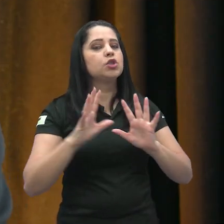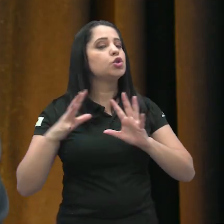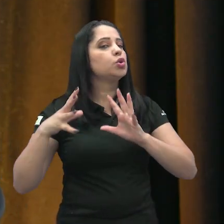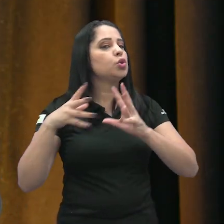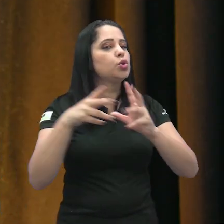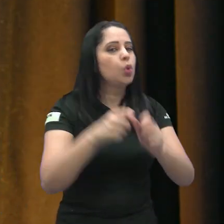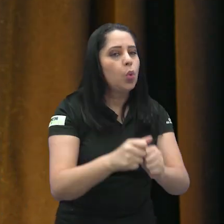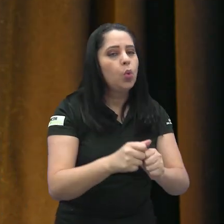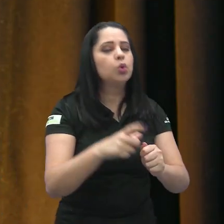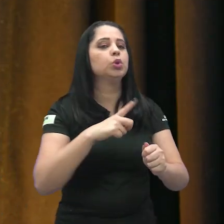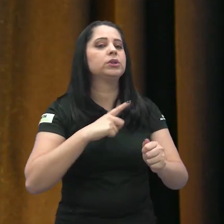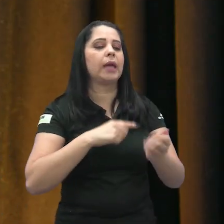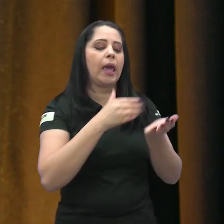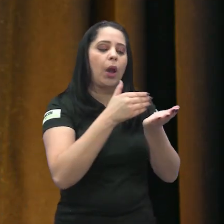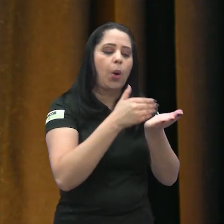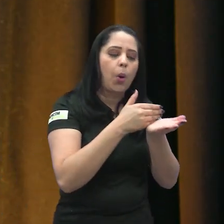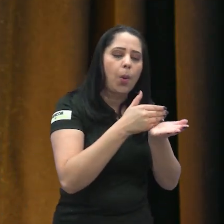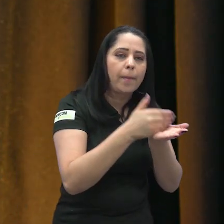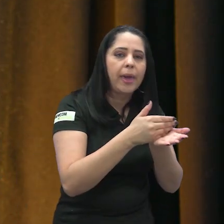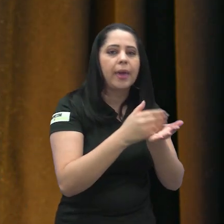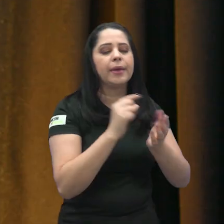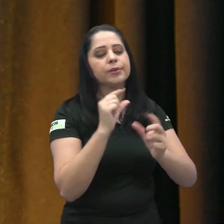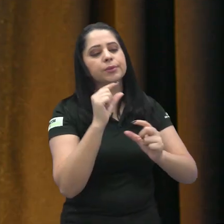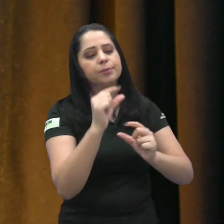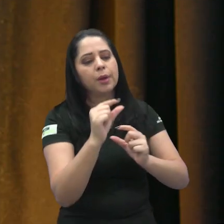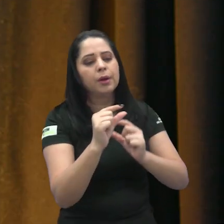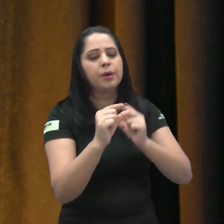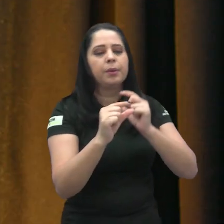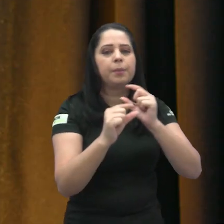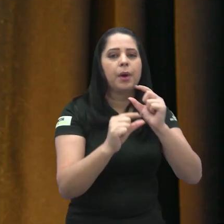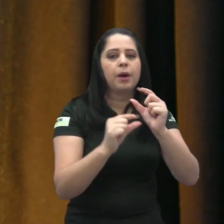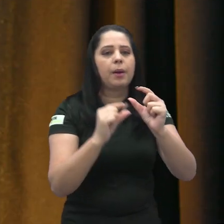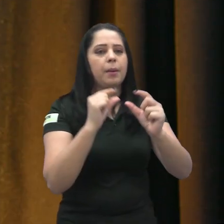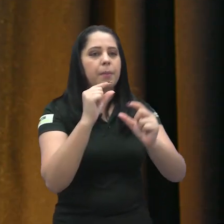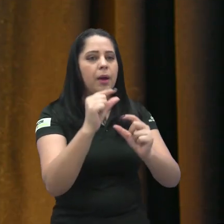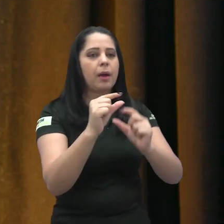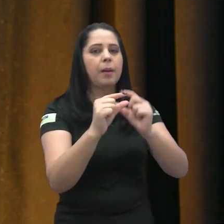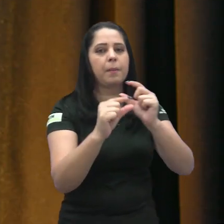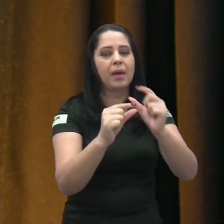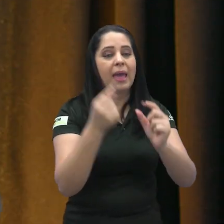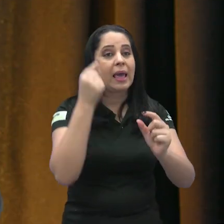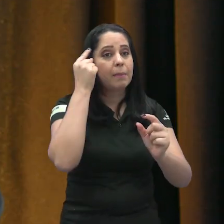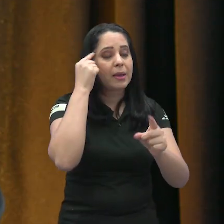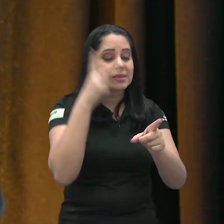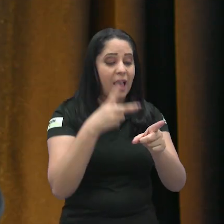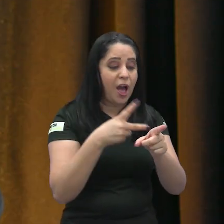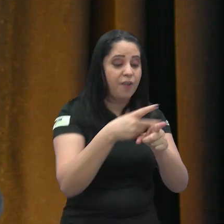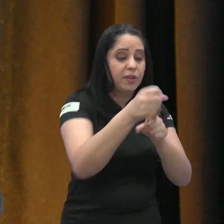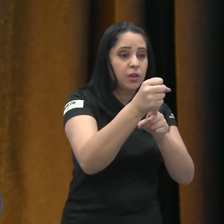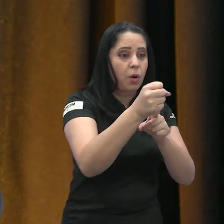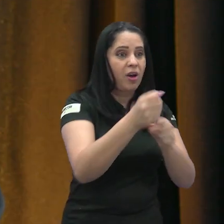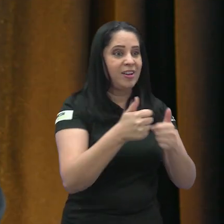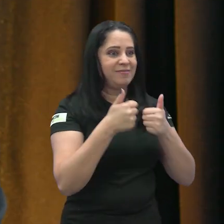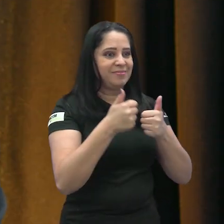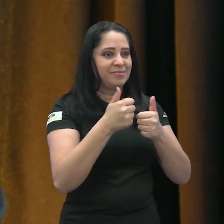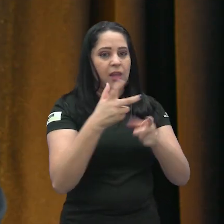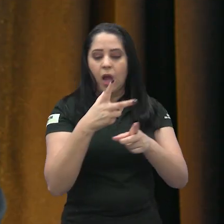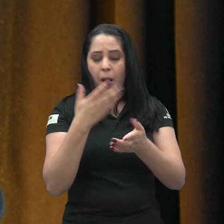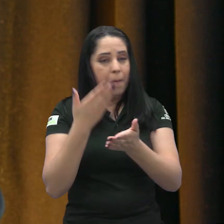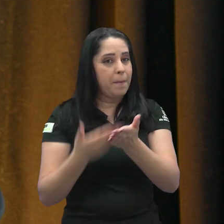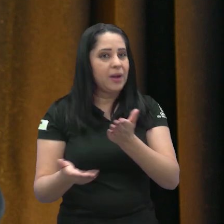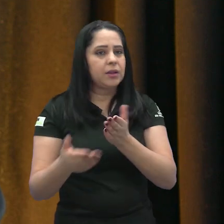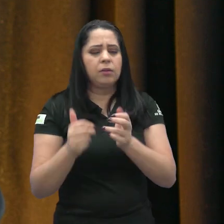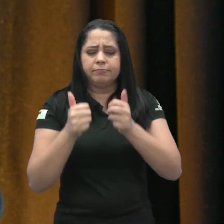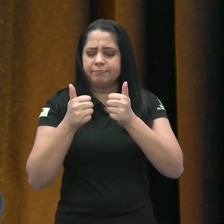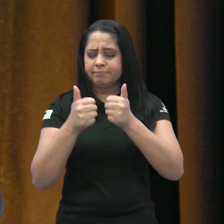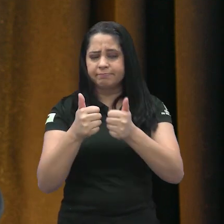tudo teve o começo e você ir saboreando as pequenas vitórias e acumulando. E também um